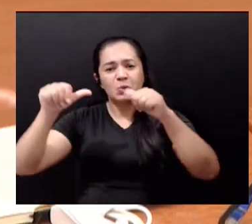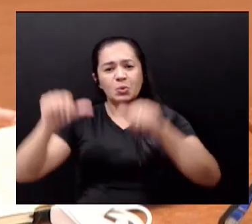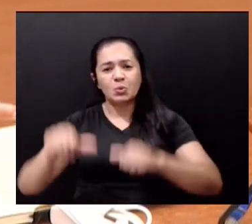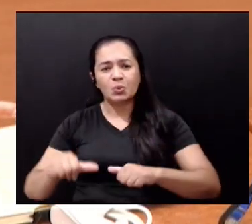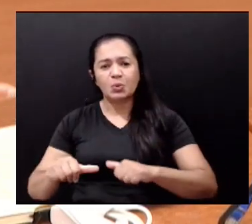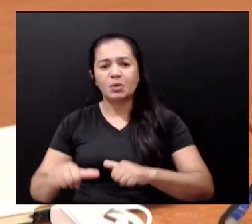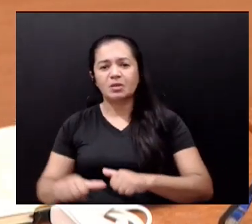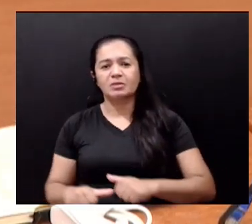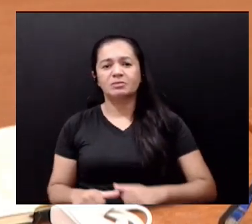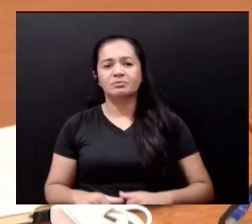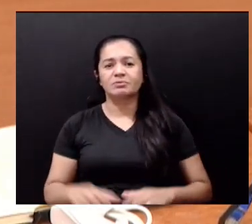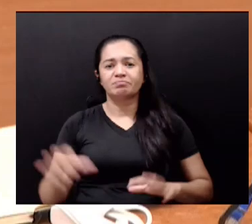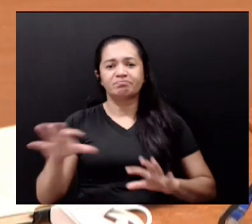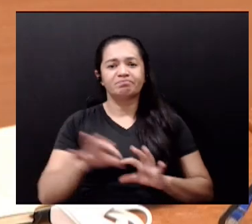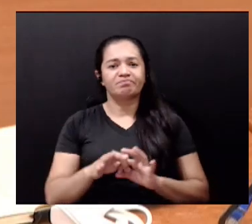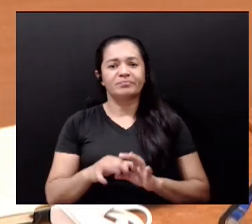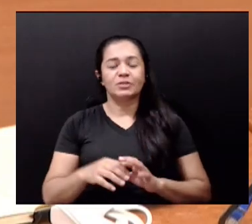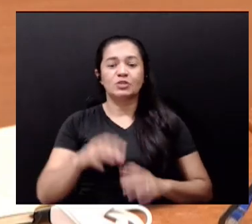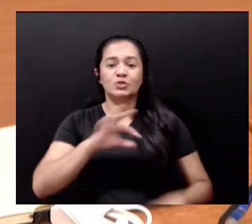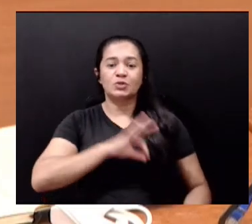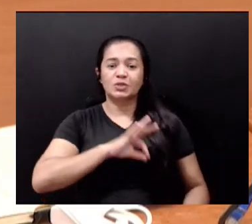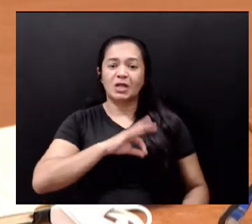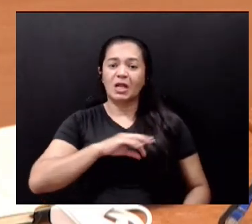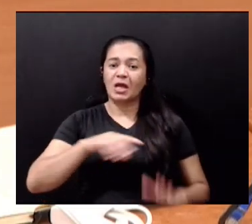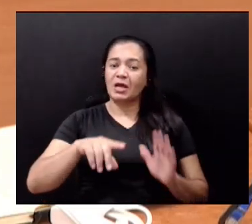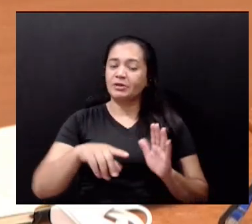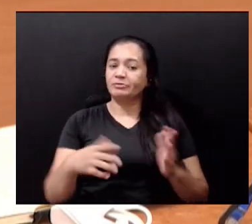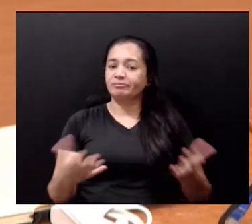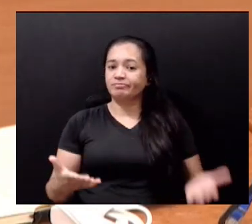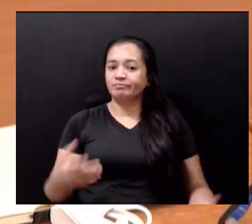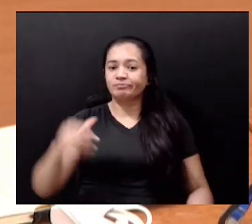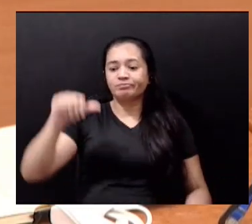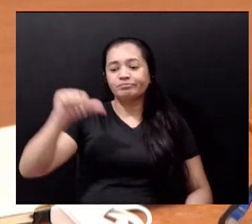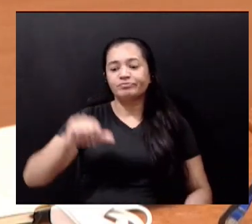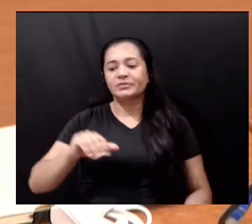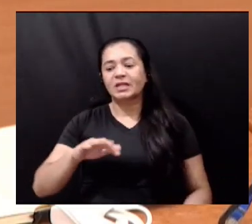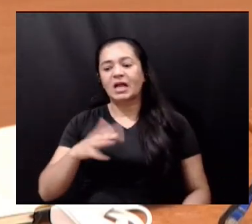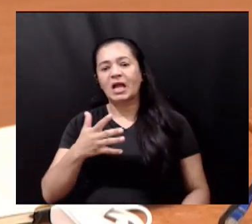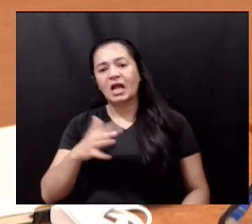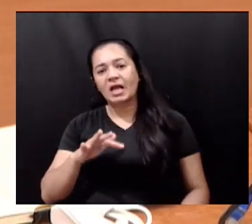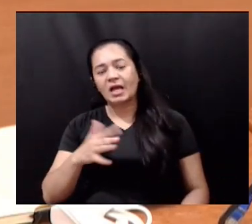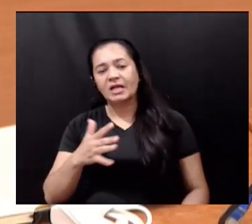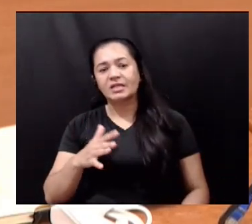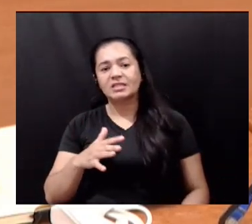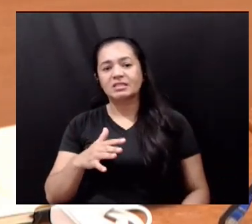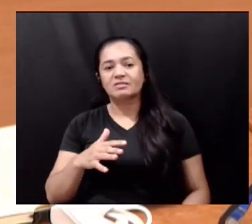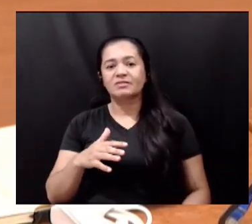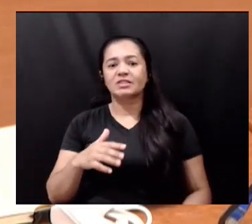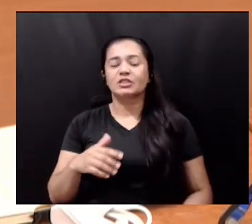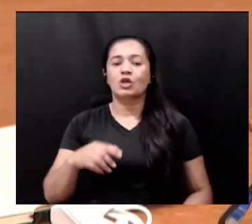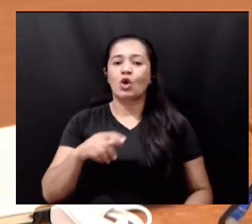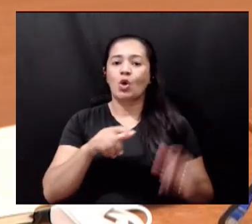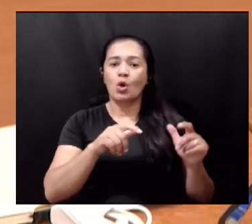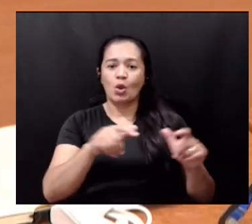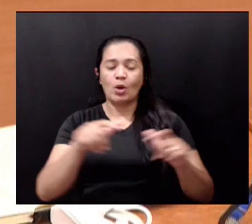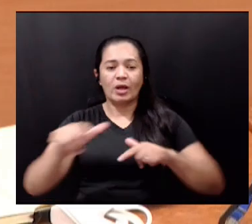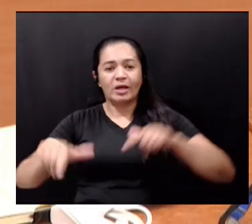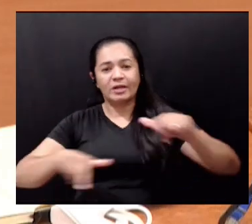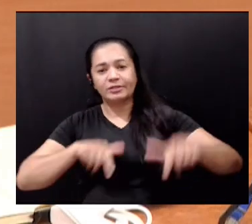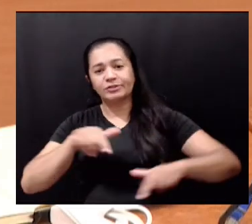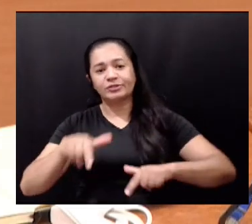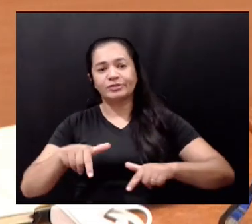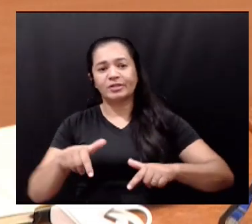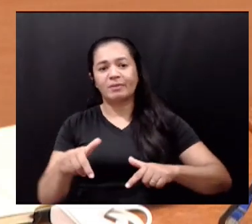com menores salários, muitas vezes postos de trabalho relacionados à atividade do cuidado, que historicamente